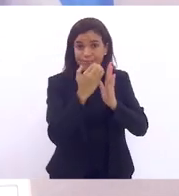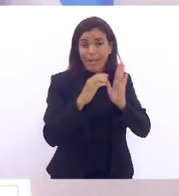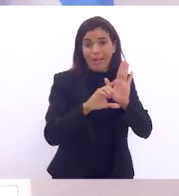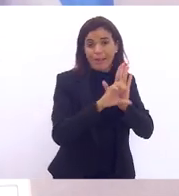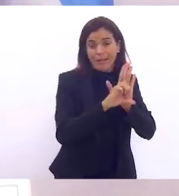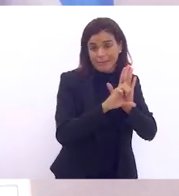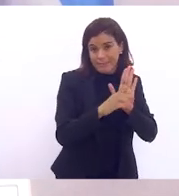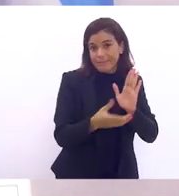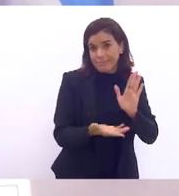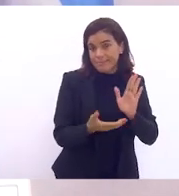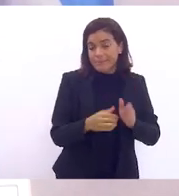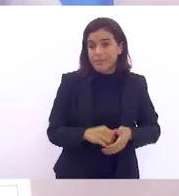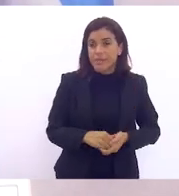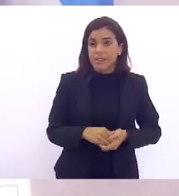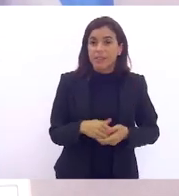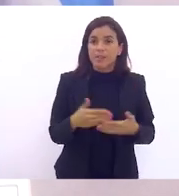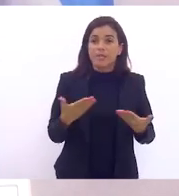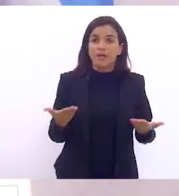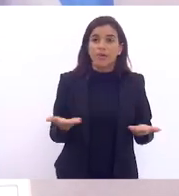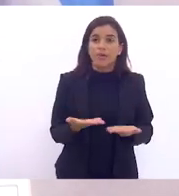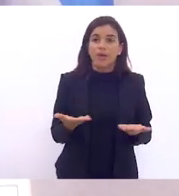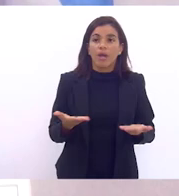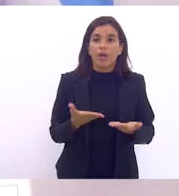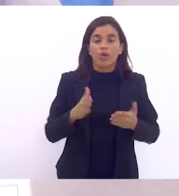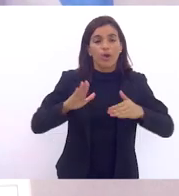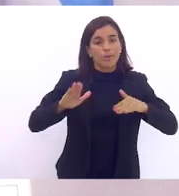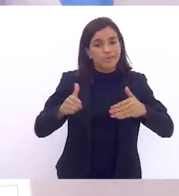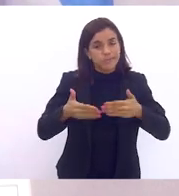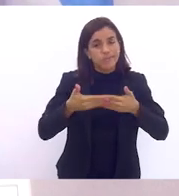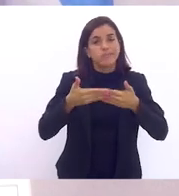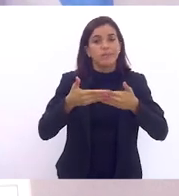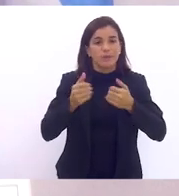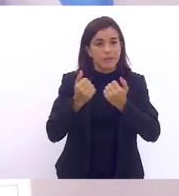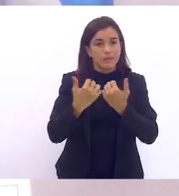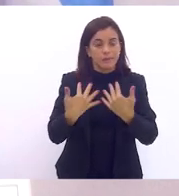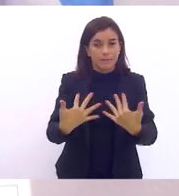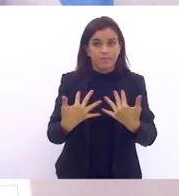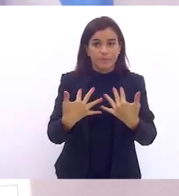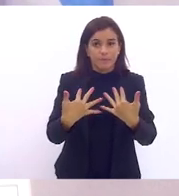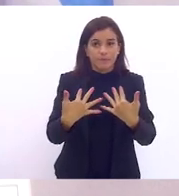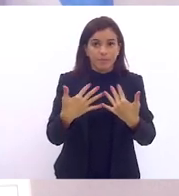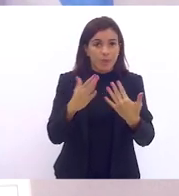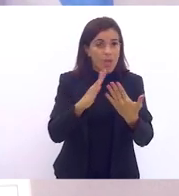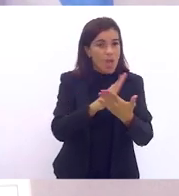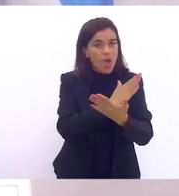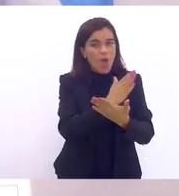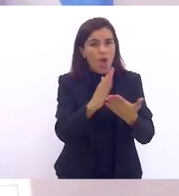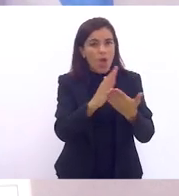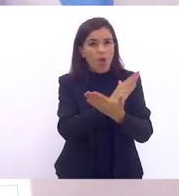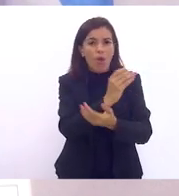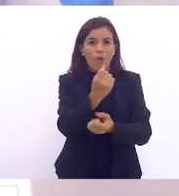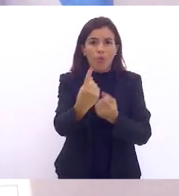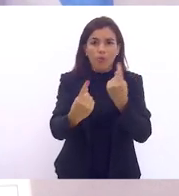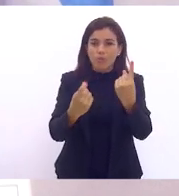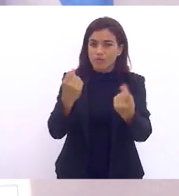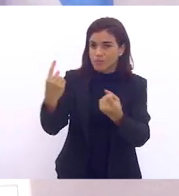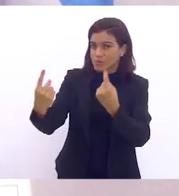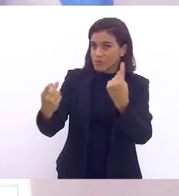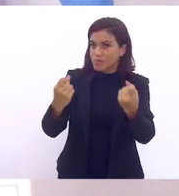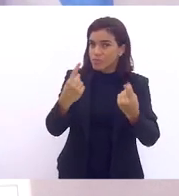bom muito obrigado eh chegando aqui paraas considerações finais eh Algum de vocês que participou aqui